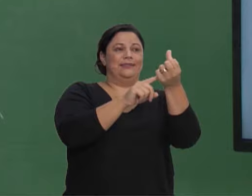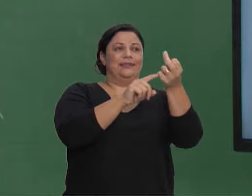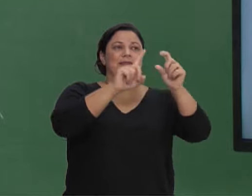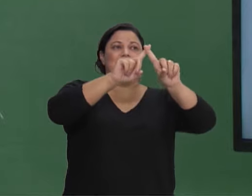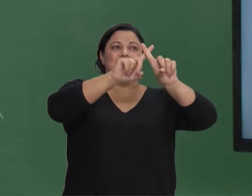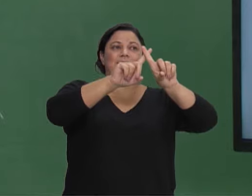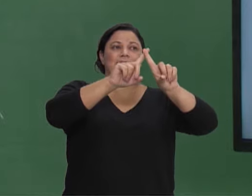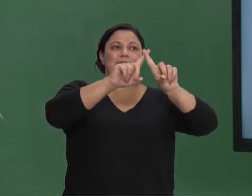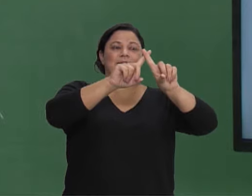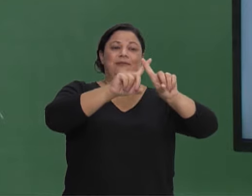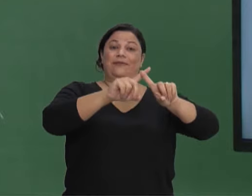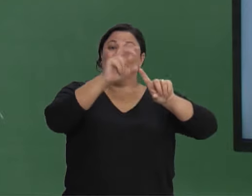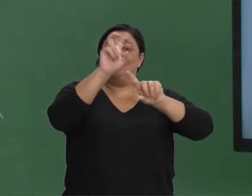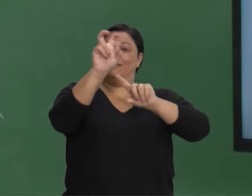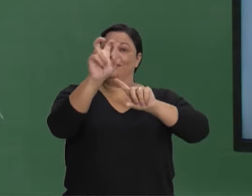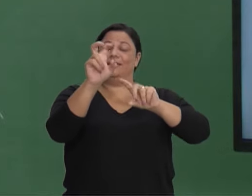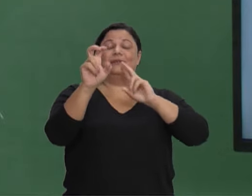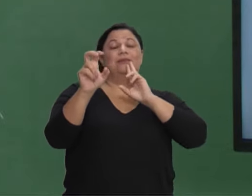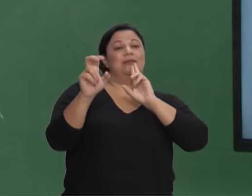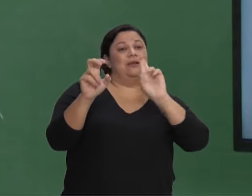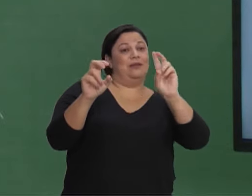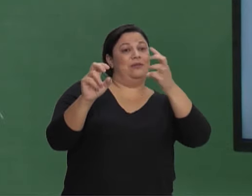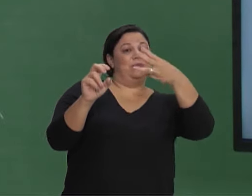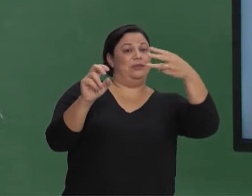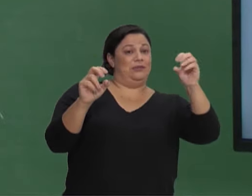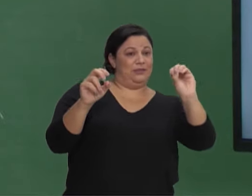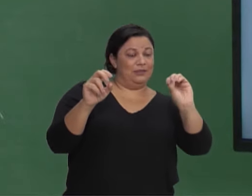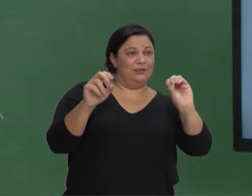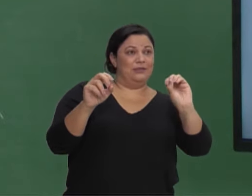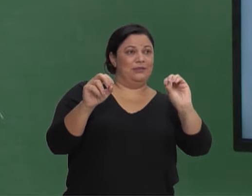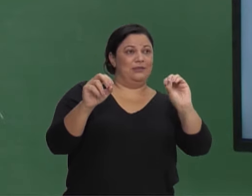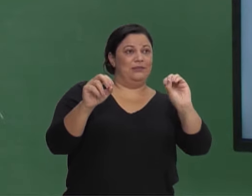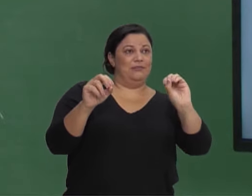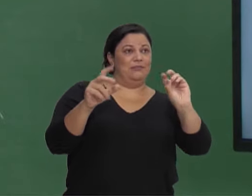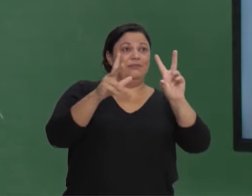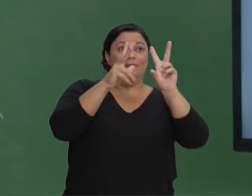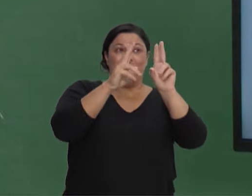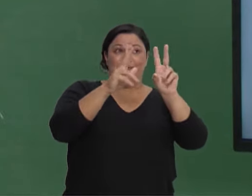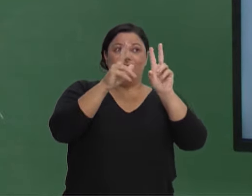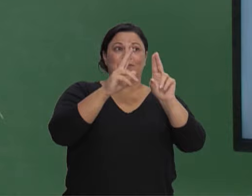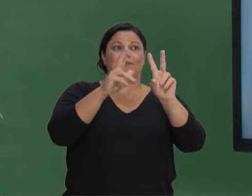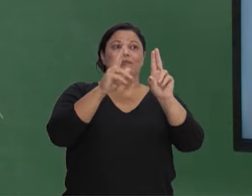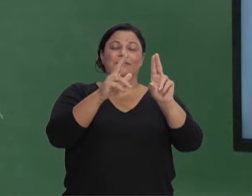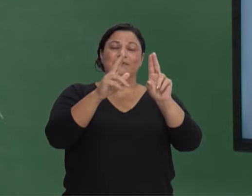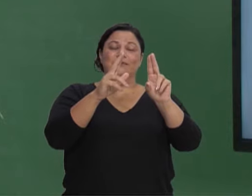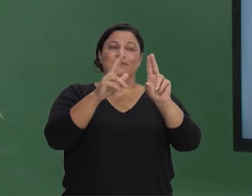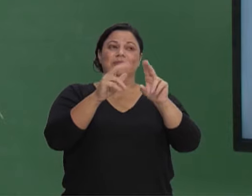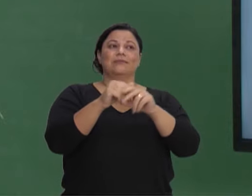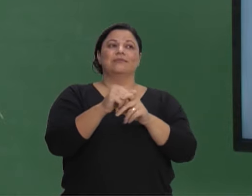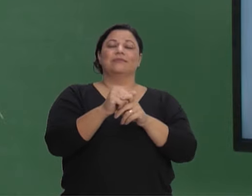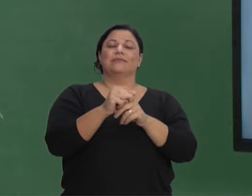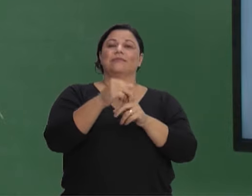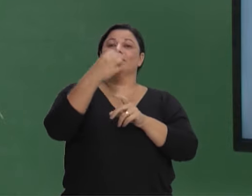30, igual a módulo de 3m